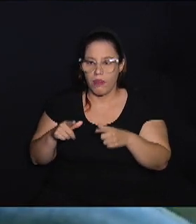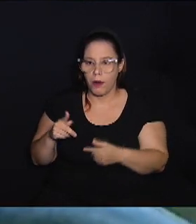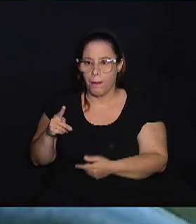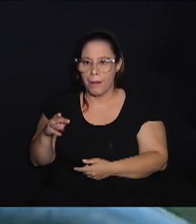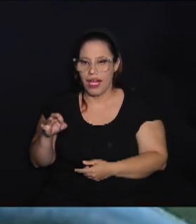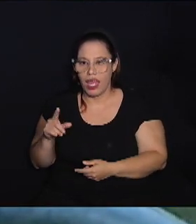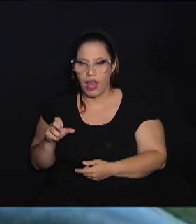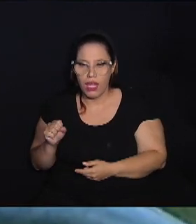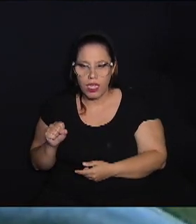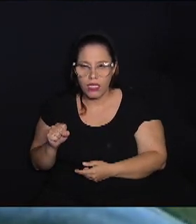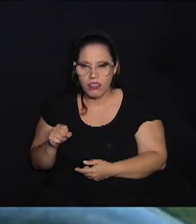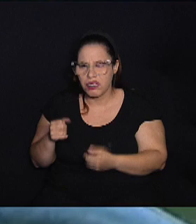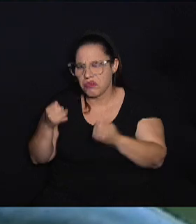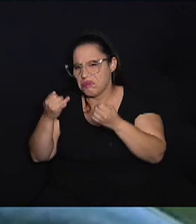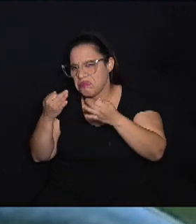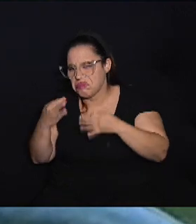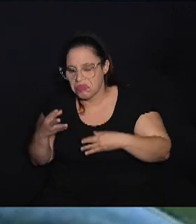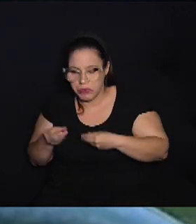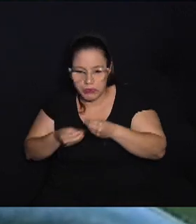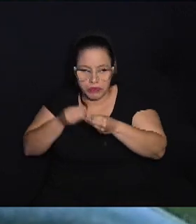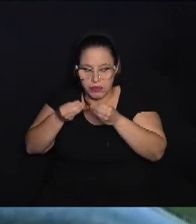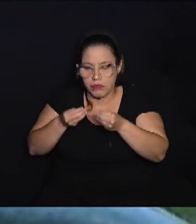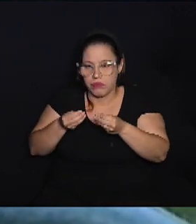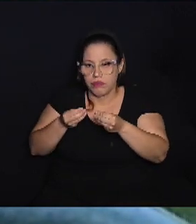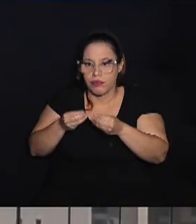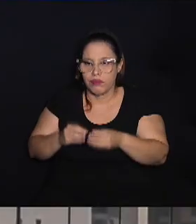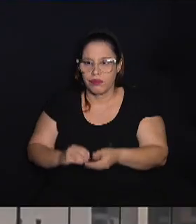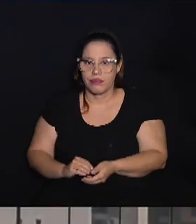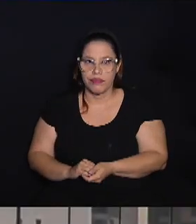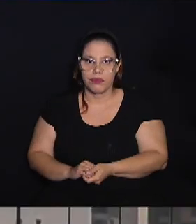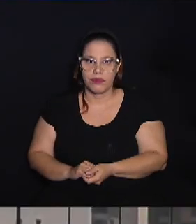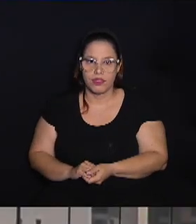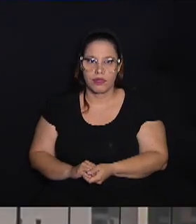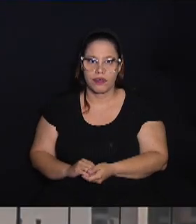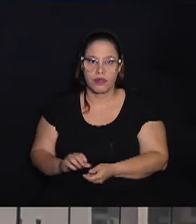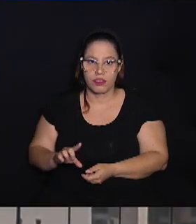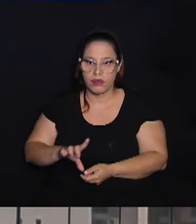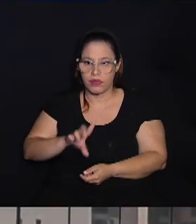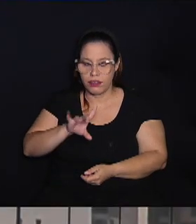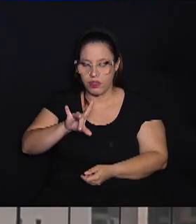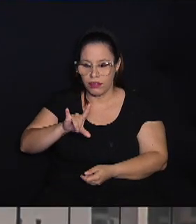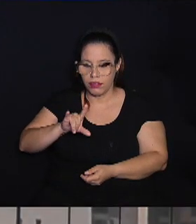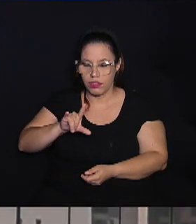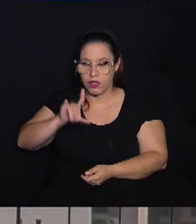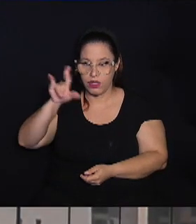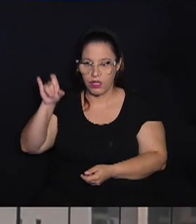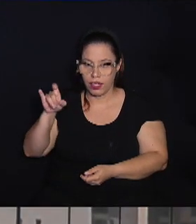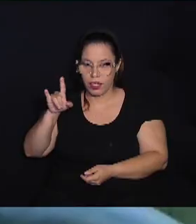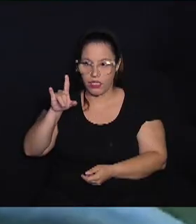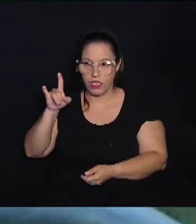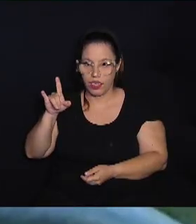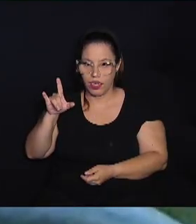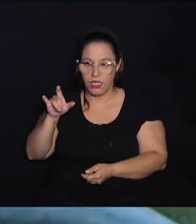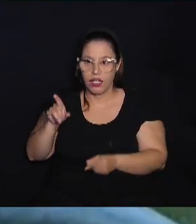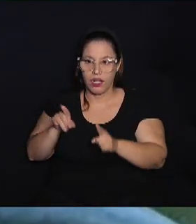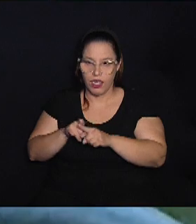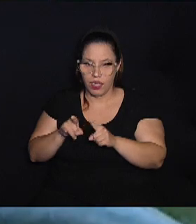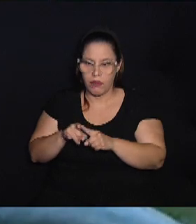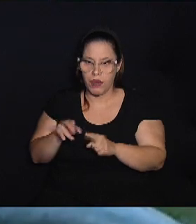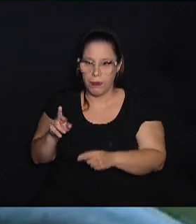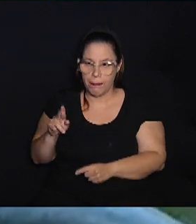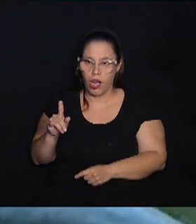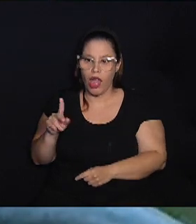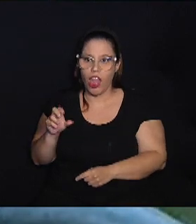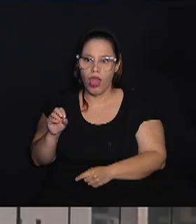enfim, tem todas as informações do Prolata. E Instagram também é Prolata? Prolata